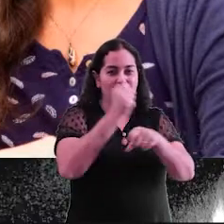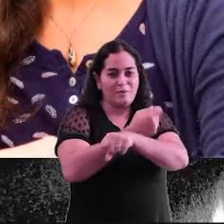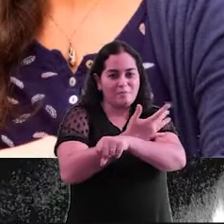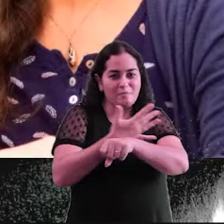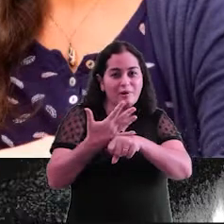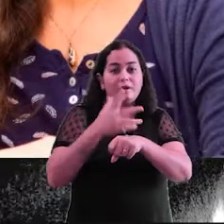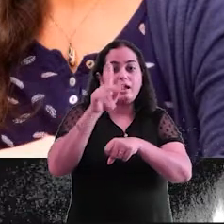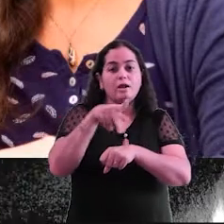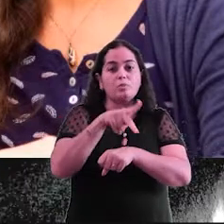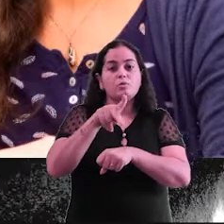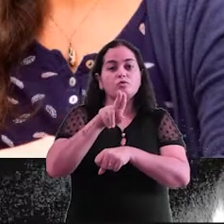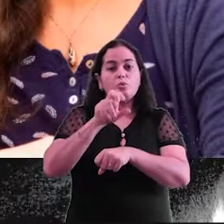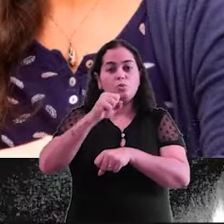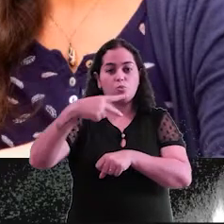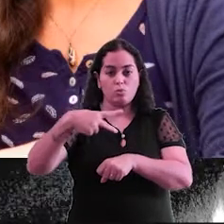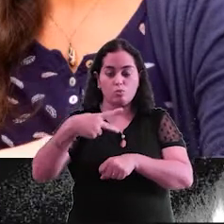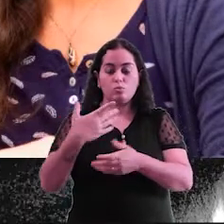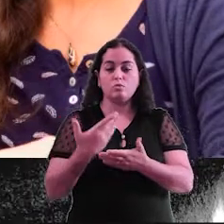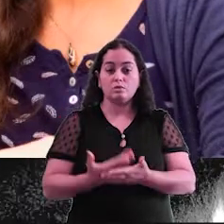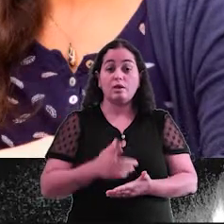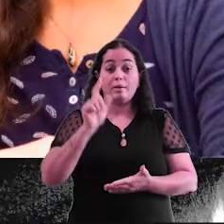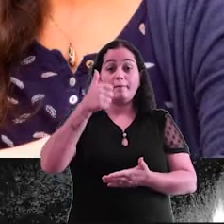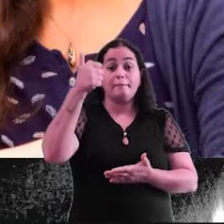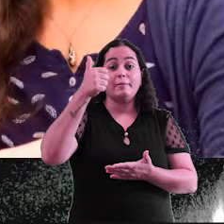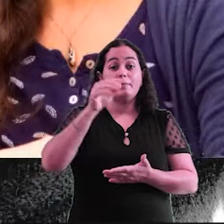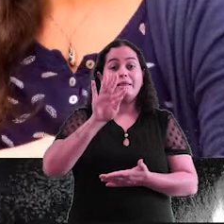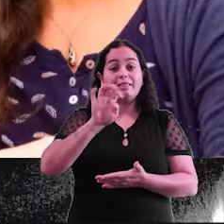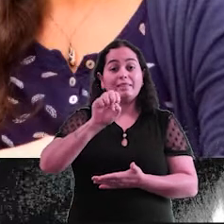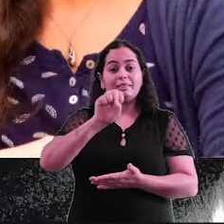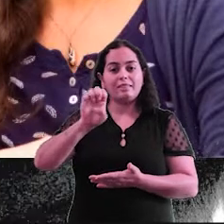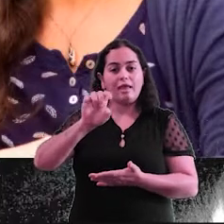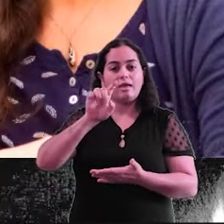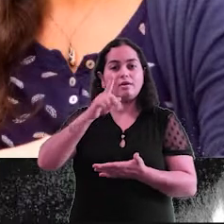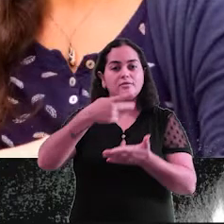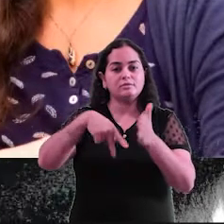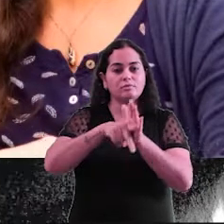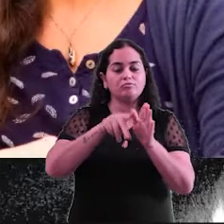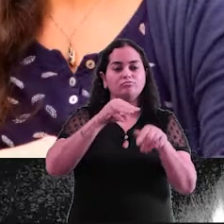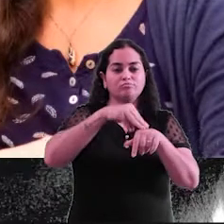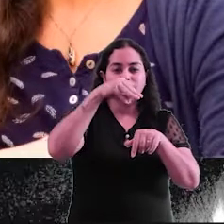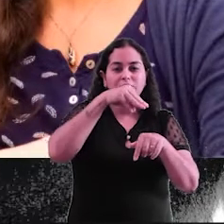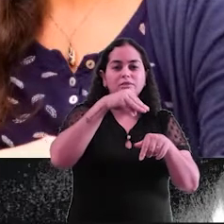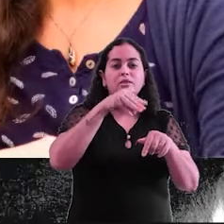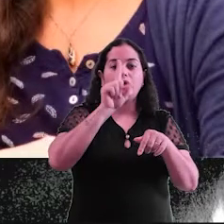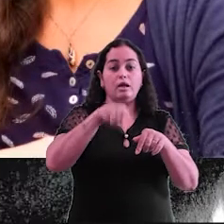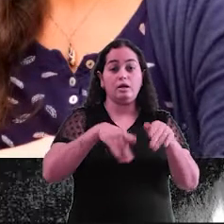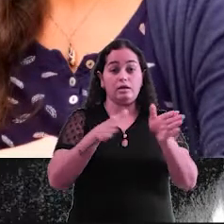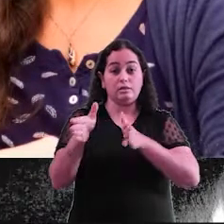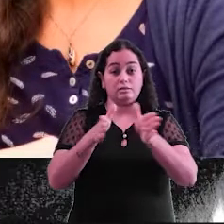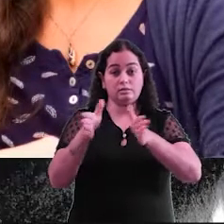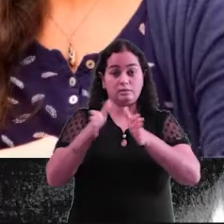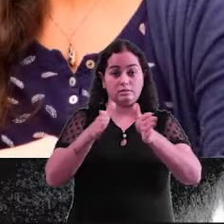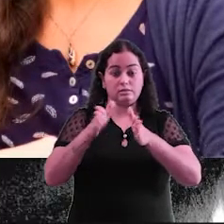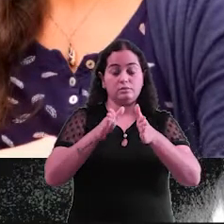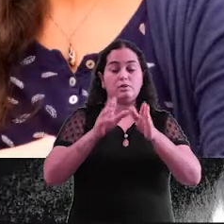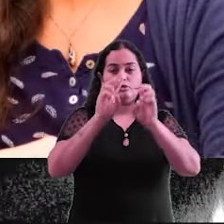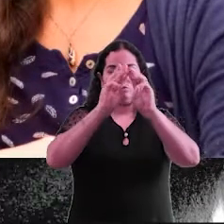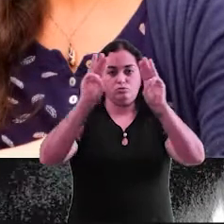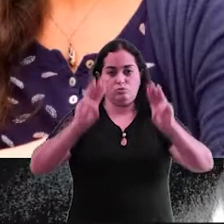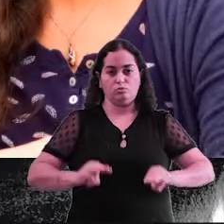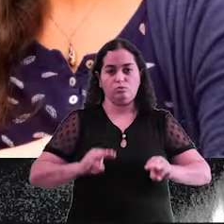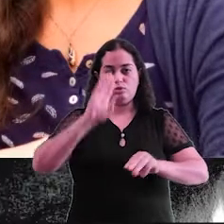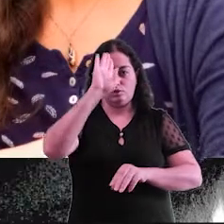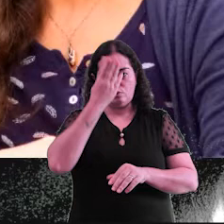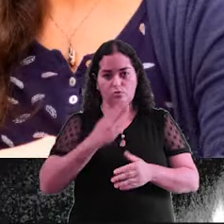de teses em acessibilidade de museus no Brasil. E uma das coisas que ela coloca é que a exposição, que